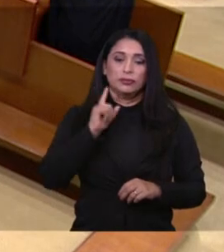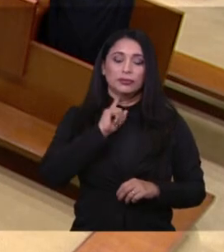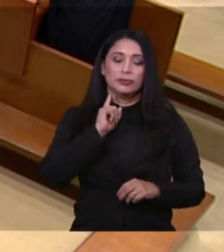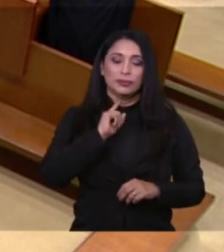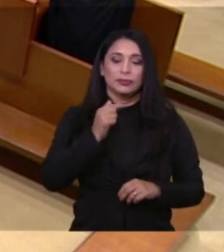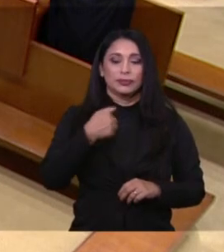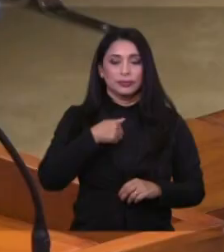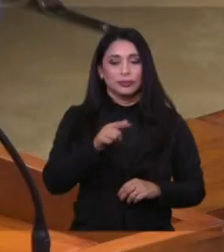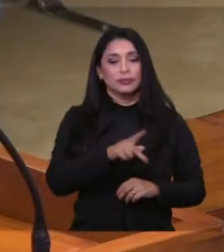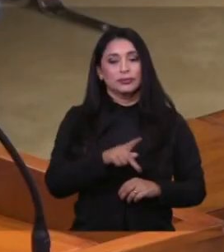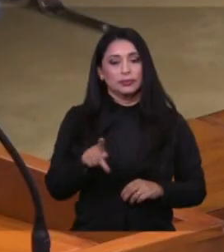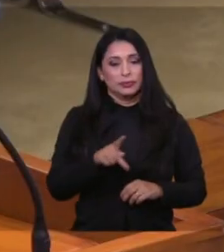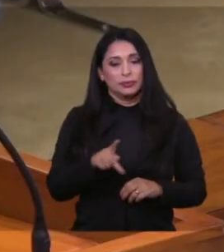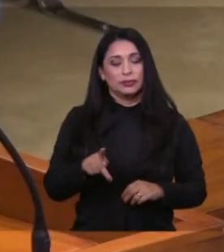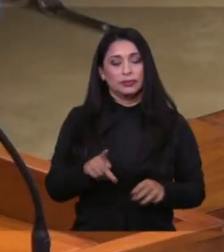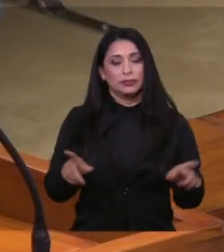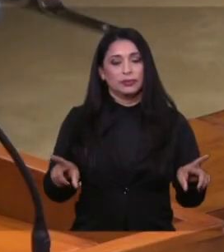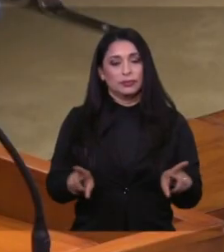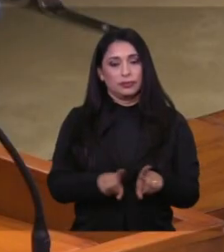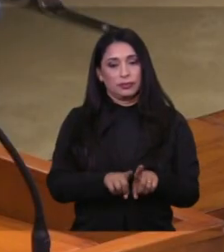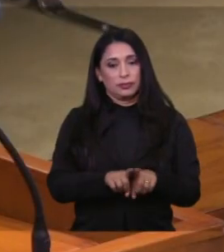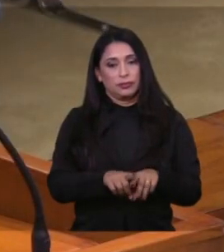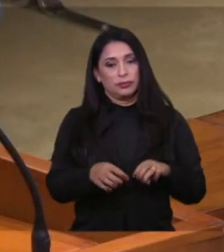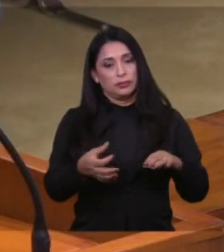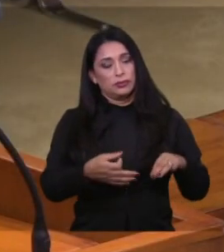de lecionar, senhores ministros,